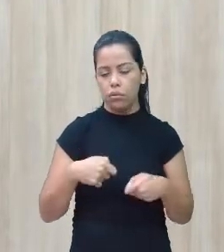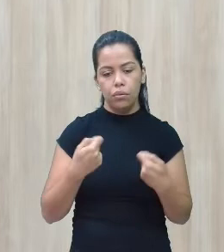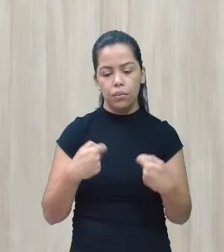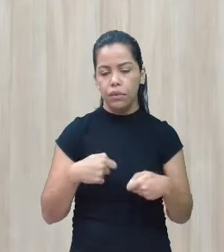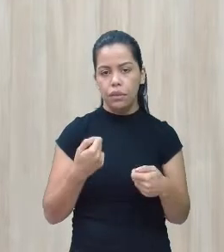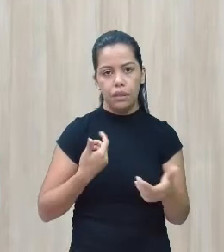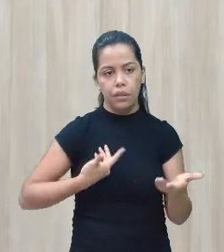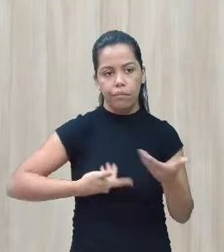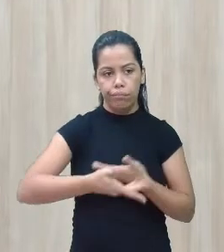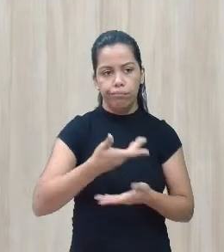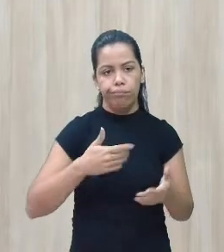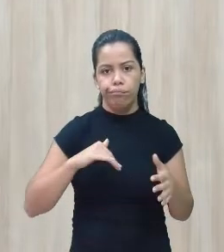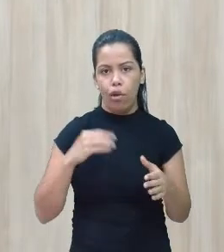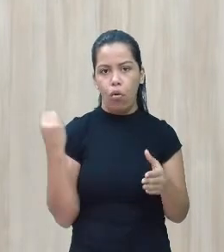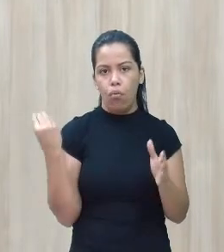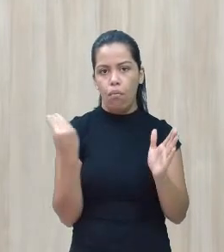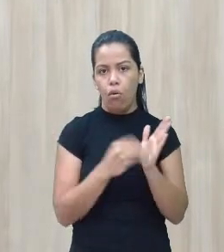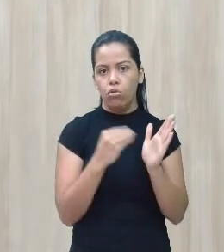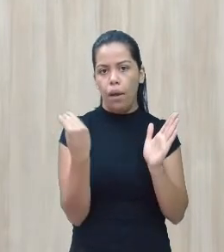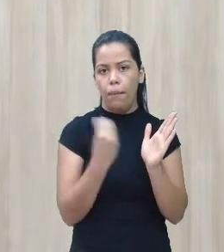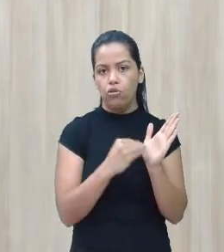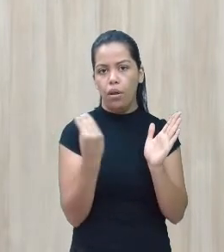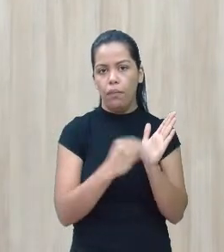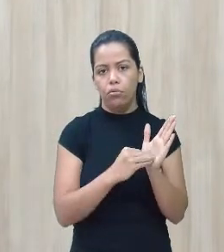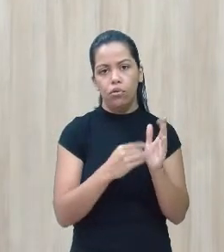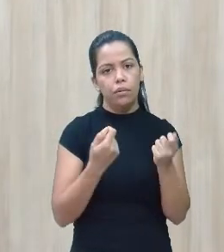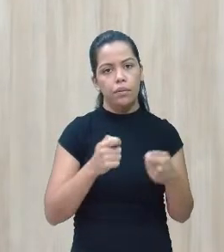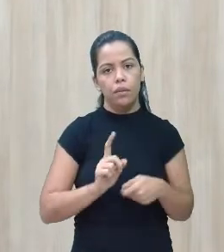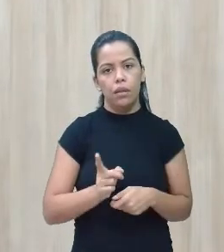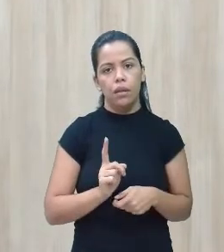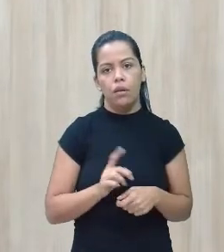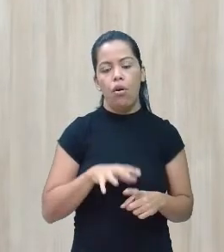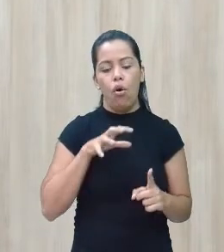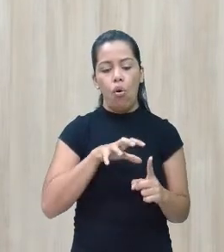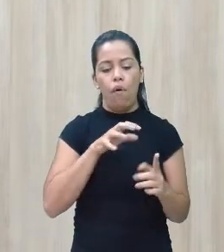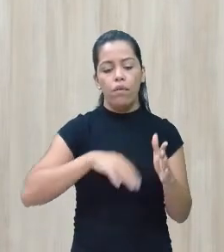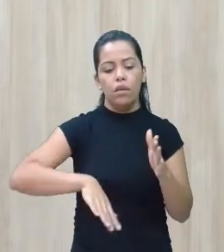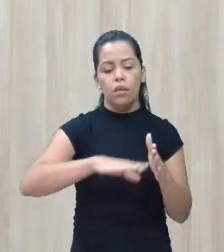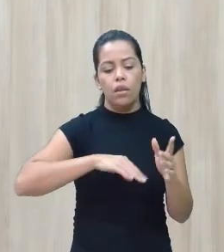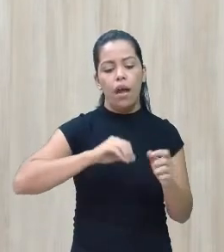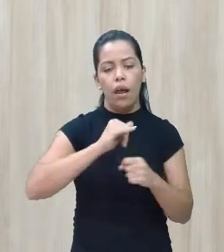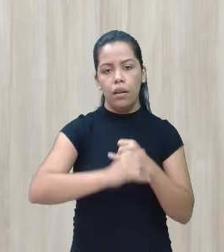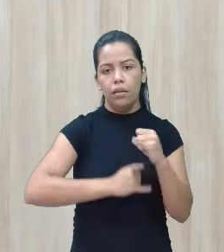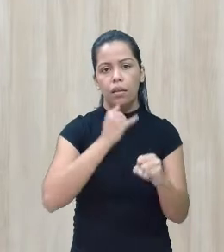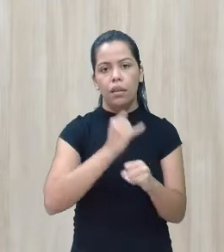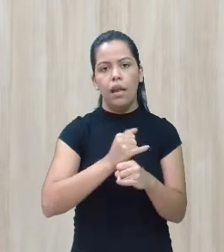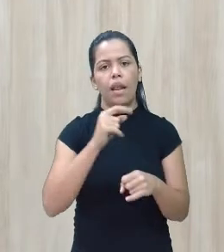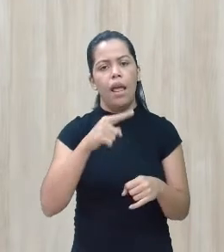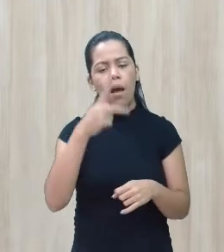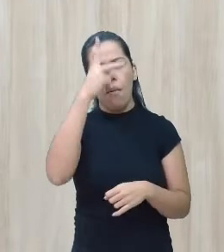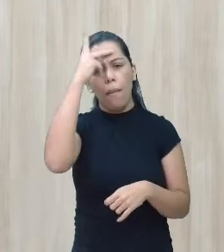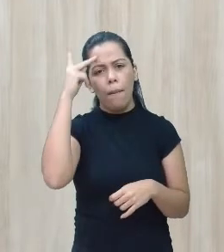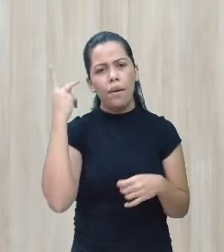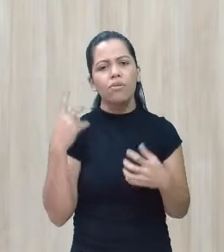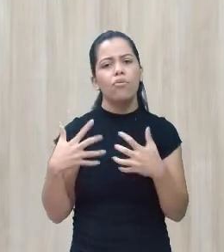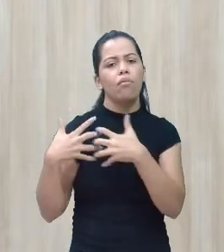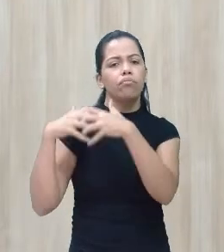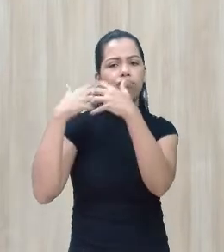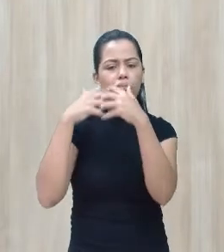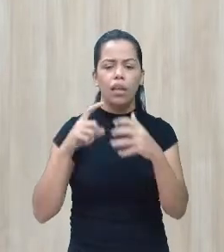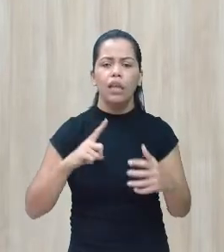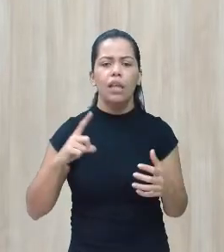essa pessoa também é uma pessoa complexa. O influencer é uma pessoa complexa, assim como nós, que tem vários outros